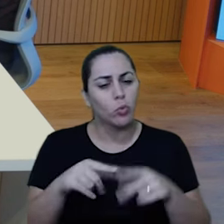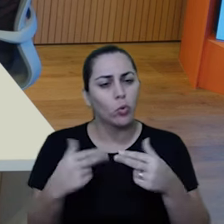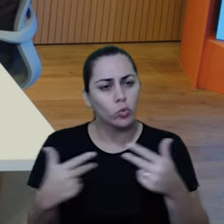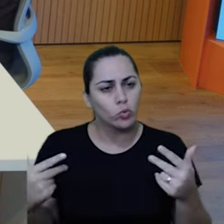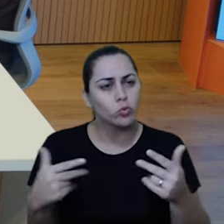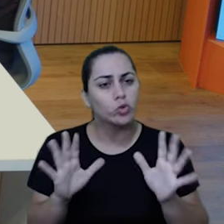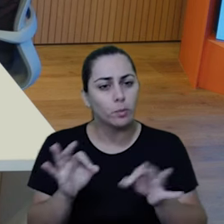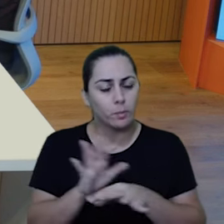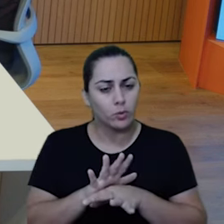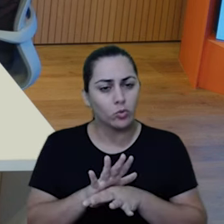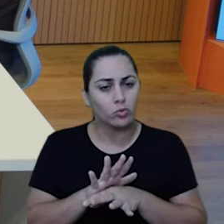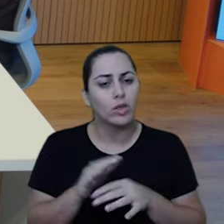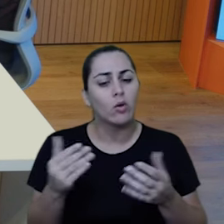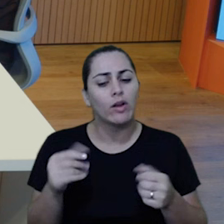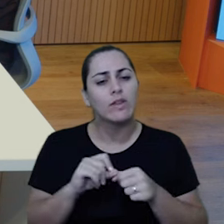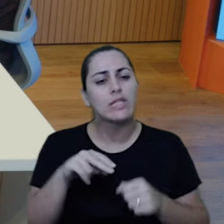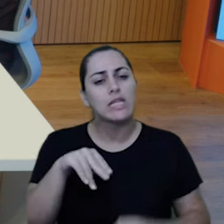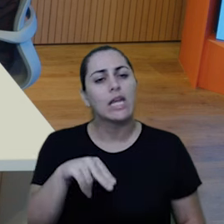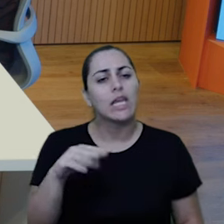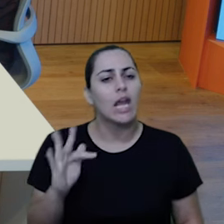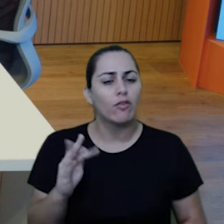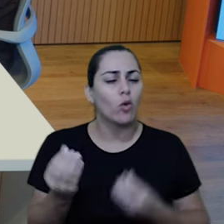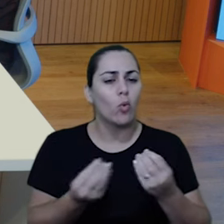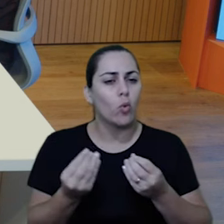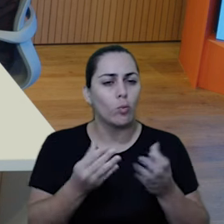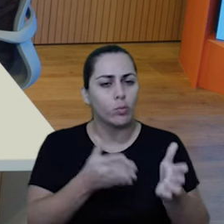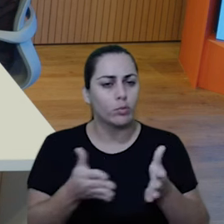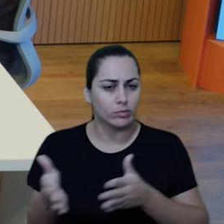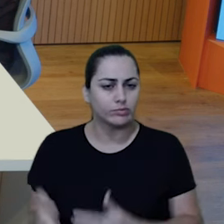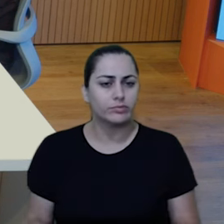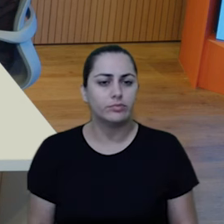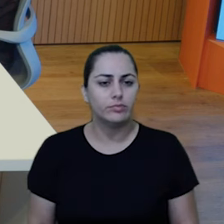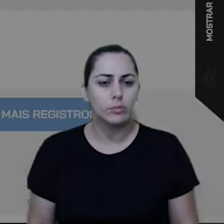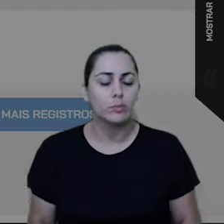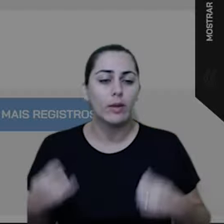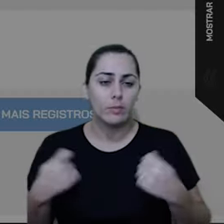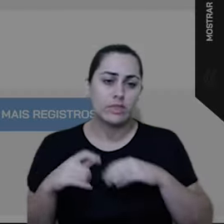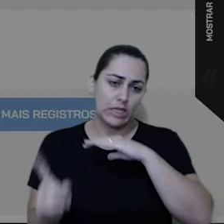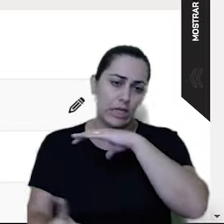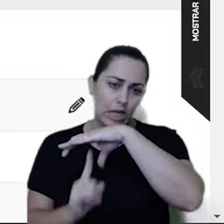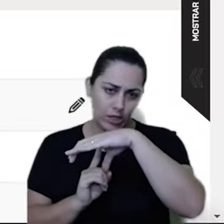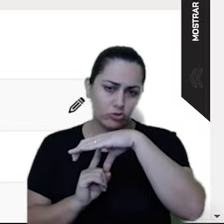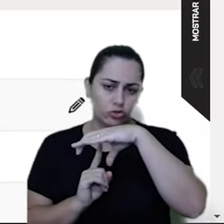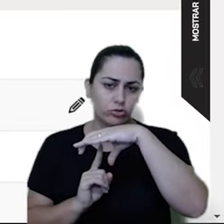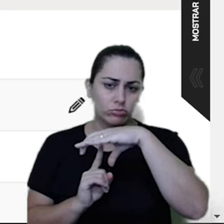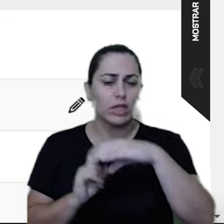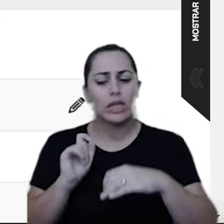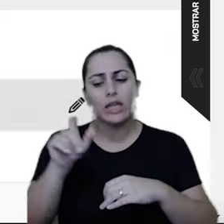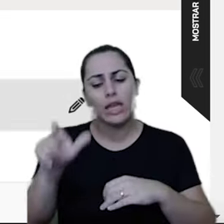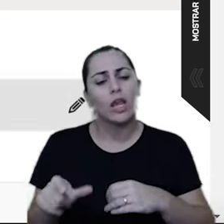com o produto cadastrado paraa emissão de nota Quais são os próximos passos ISO a gente tem que ter o cliente para quem a gente vai